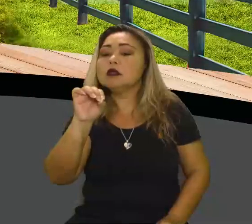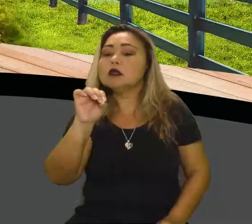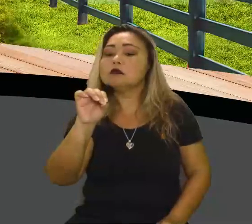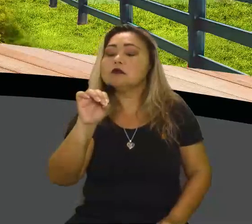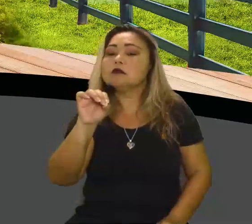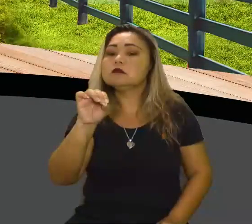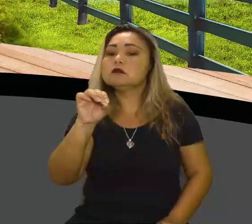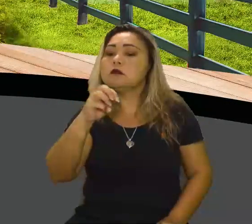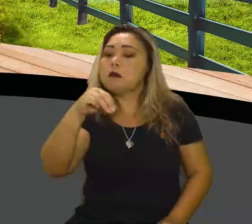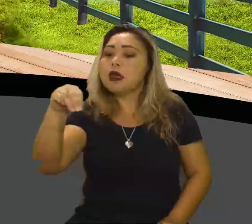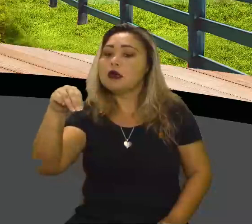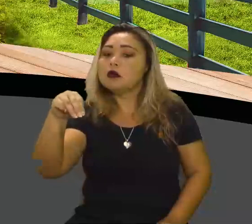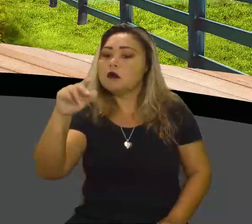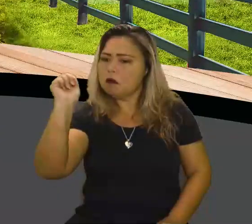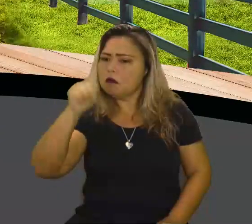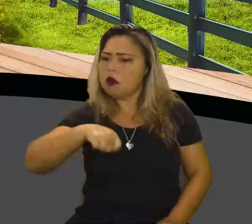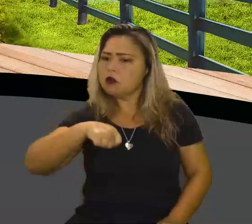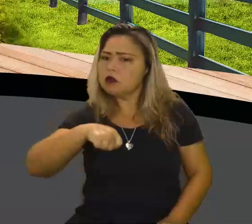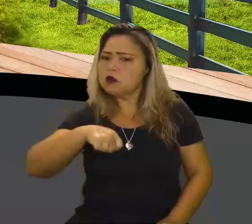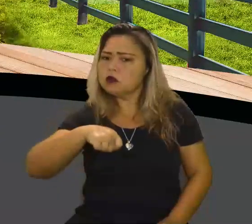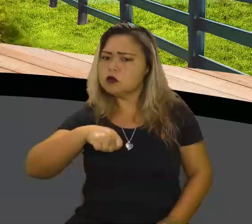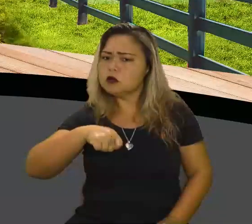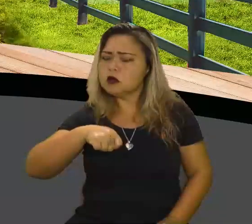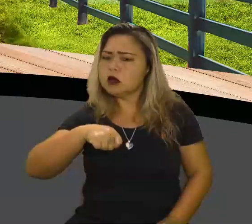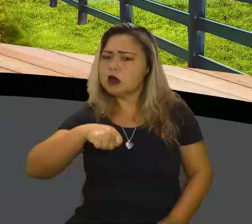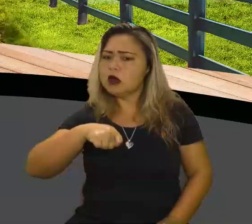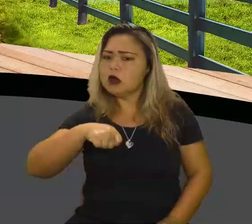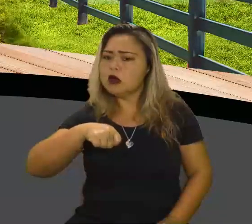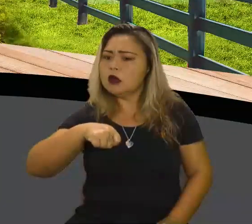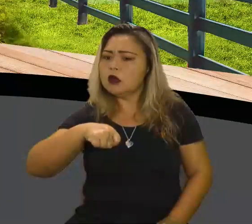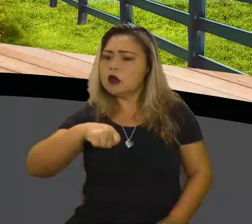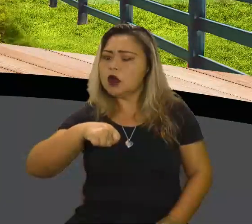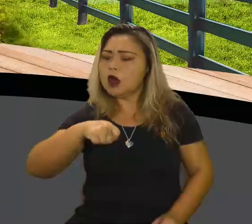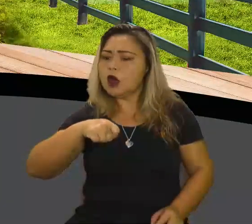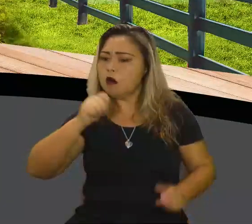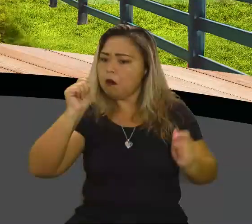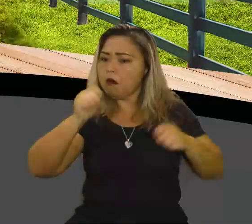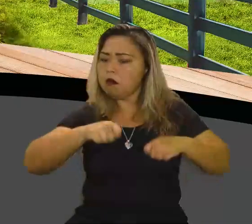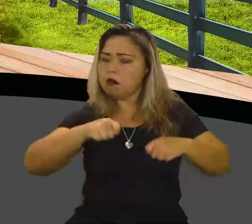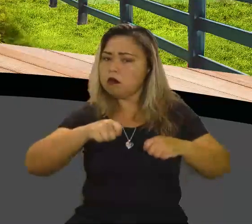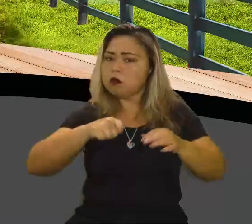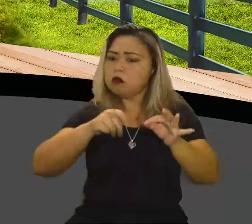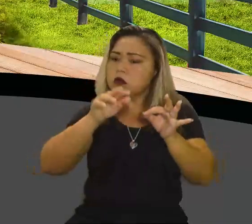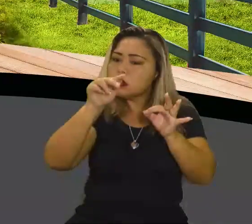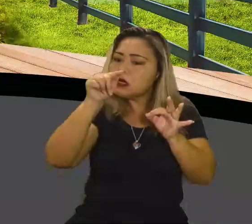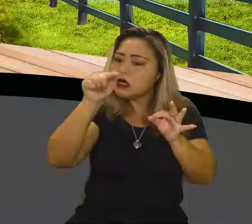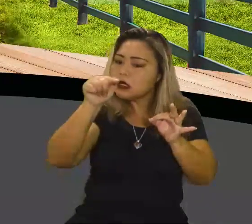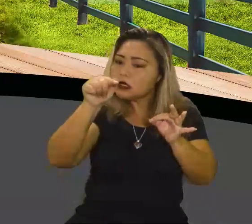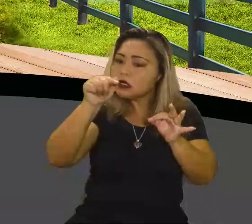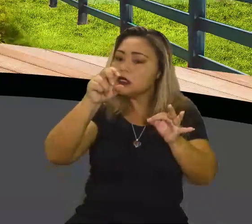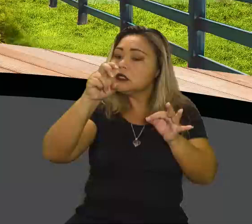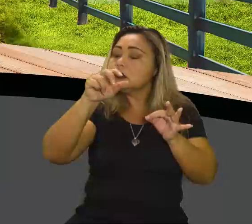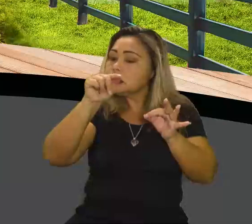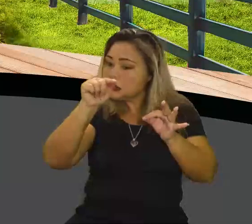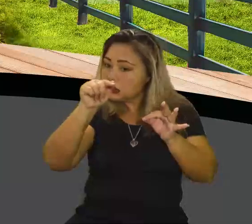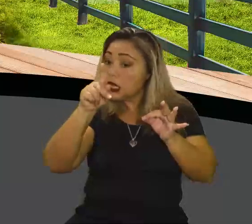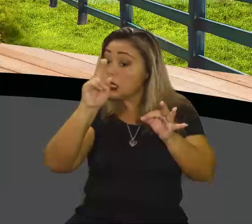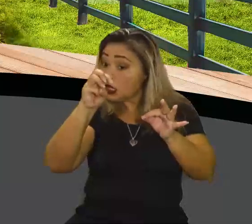1.500. Então, eu posso, se eu quero, eu posso colocar o meu apiário daqui 7 quilômetros, eu posso